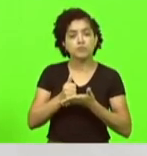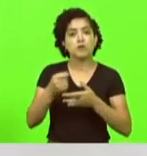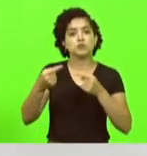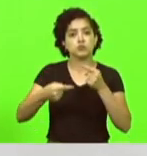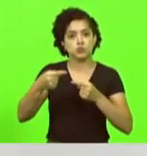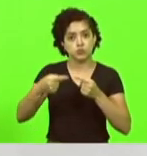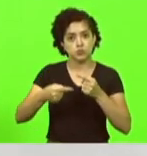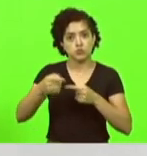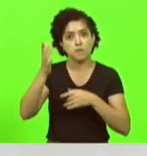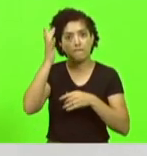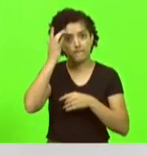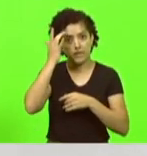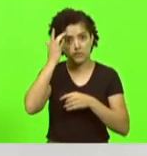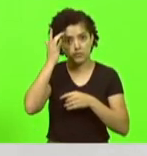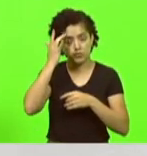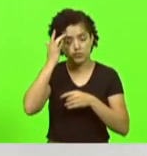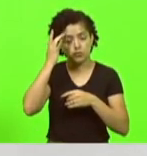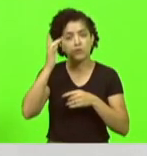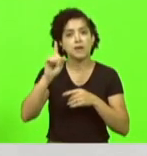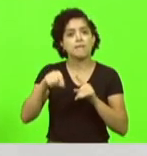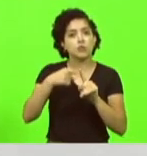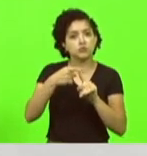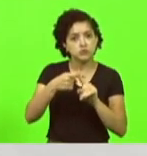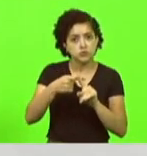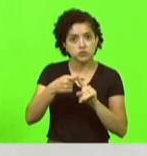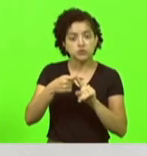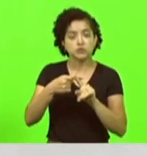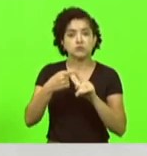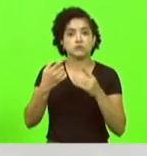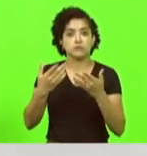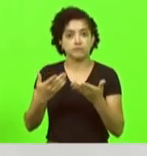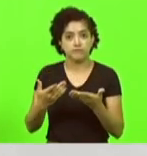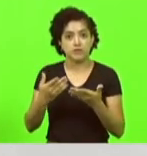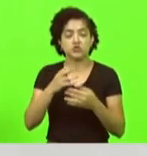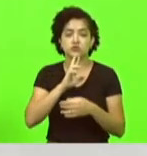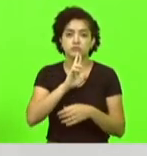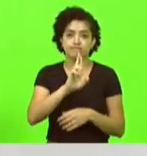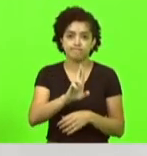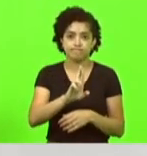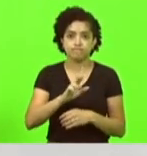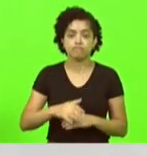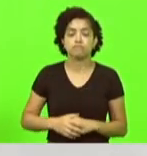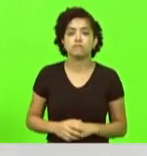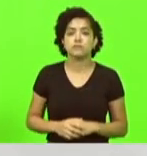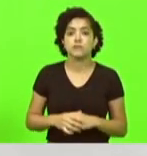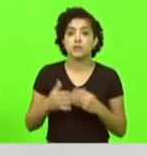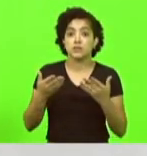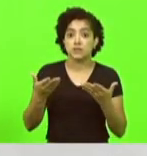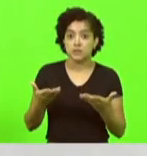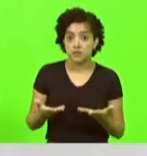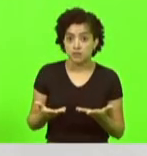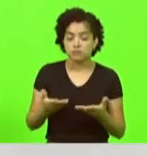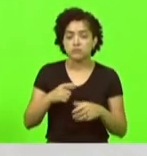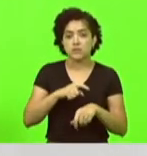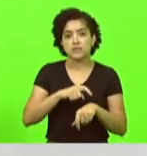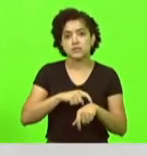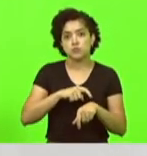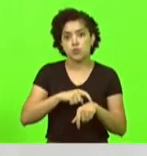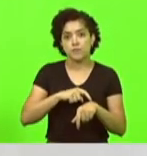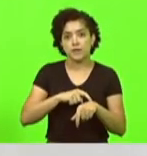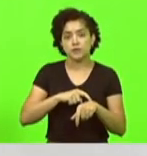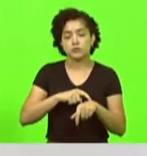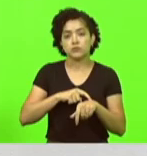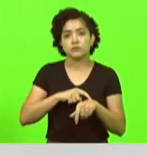a discussão positiva uma discussão de resultados então este momento Como disse o